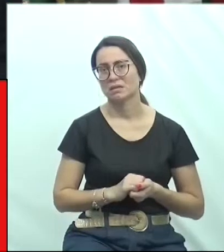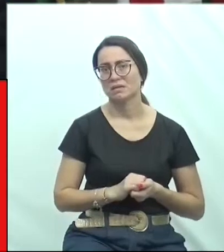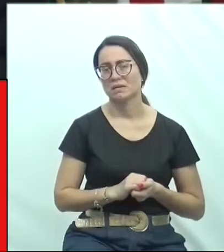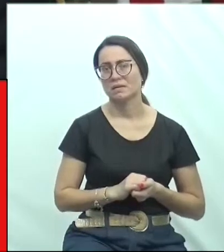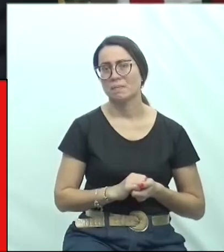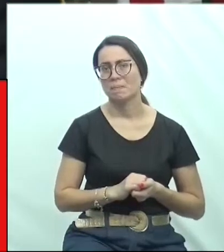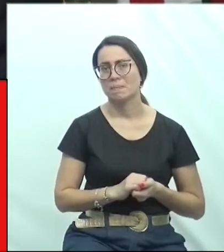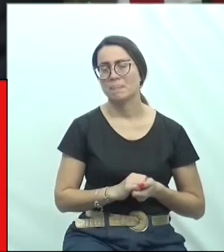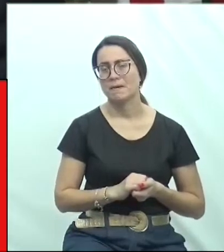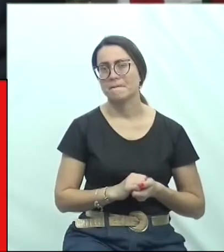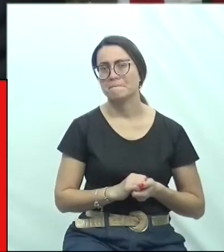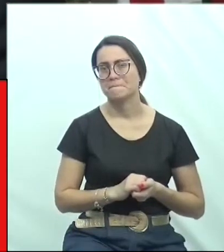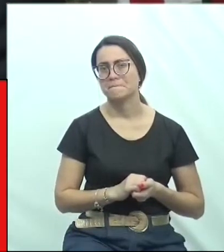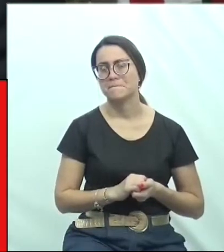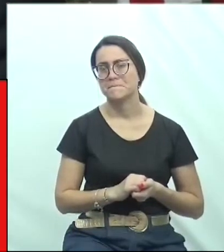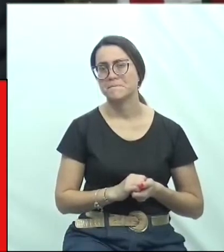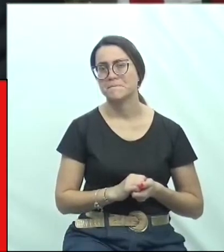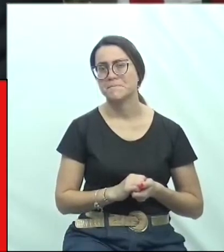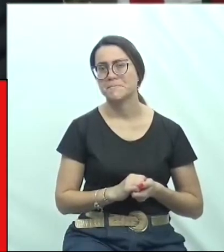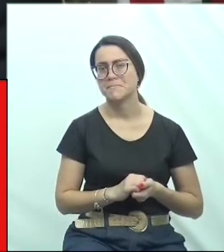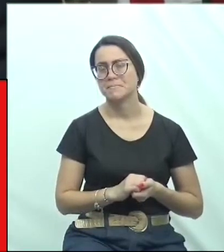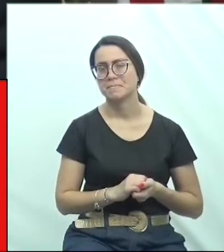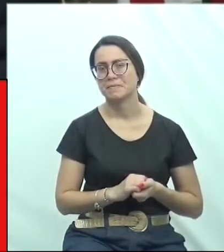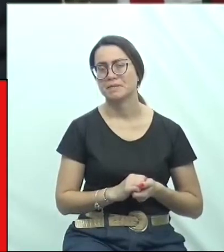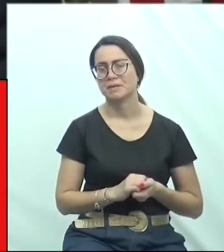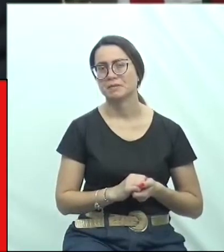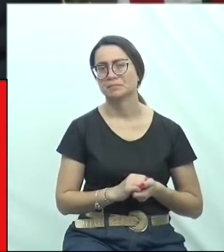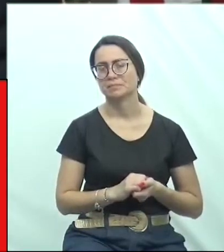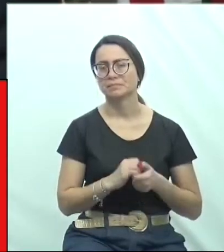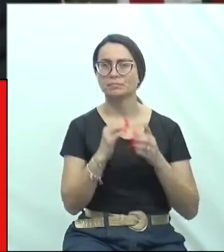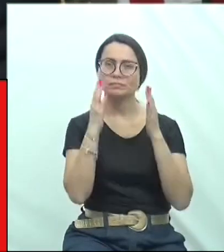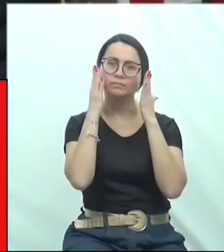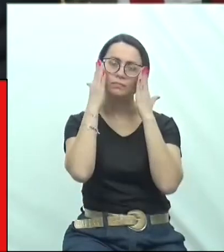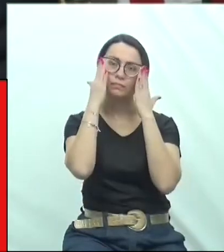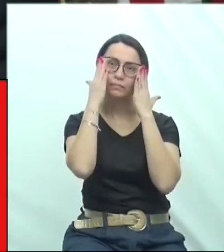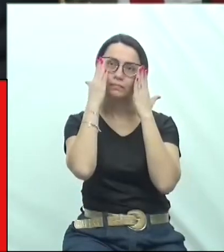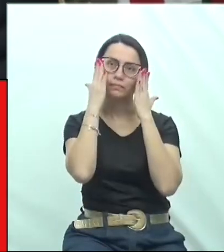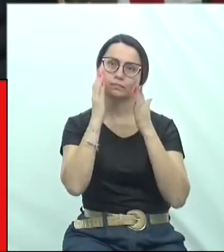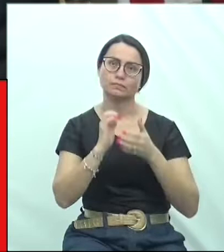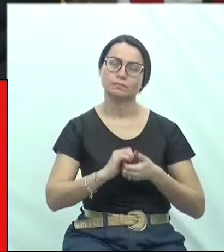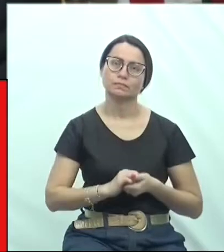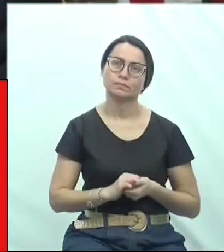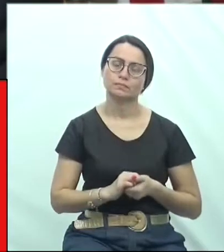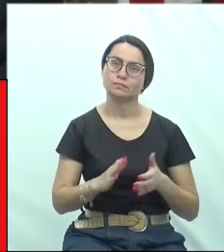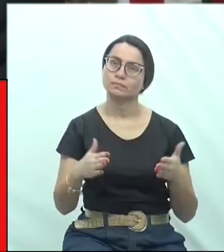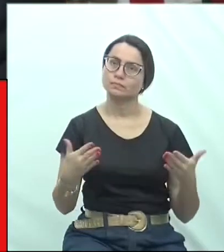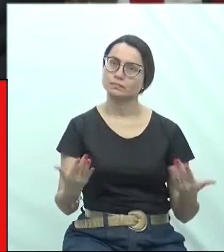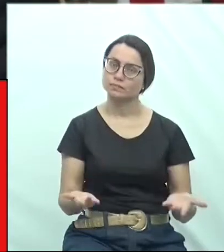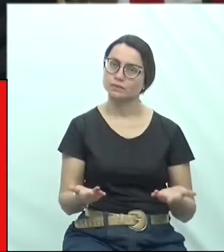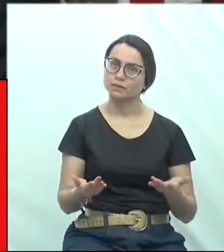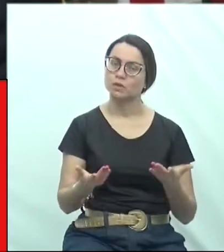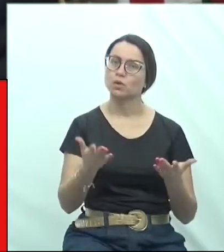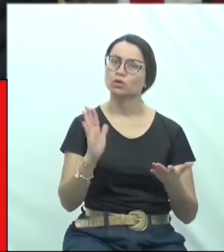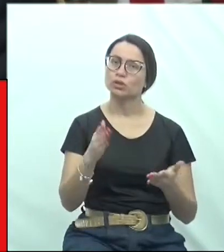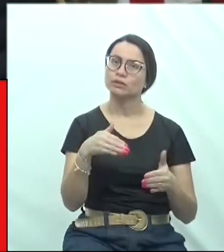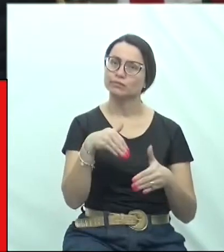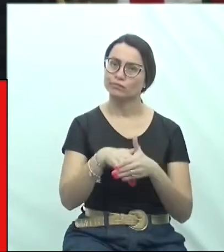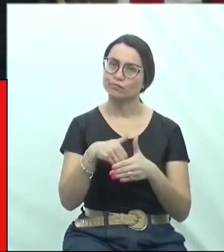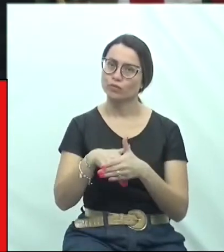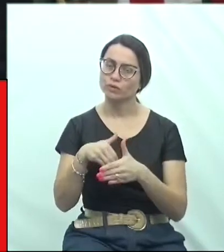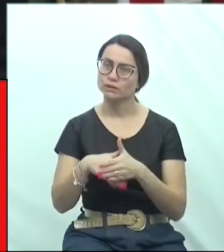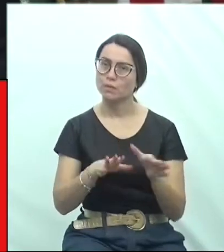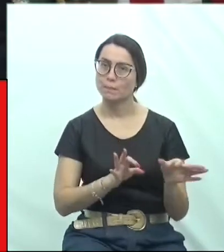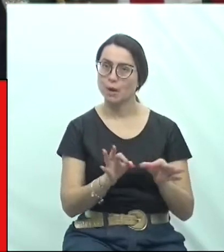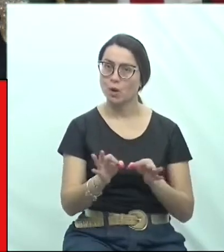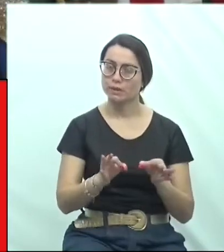Eu sou um dos maiores críticos da agência reguladora. Olha que a briga que nós tivemos aqui para mudar justamente, para botar um pouco de ordem na